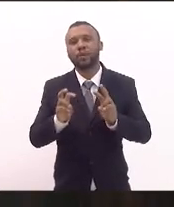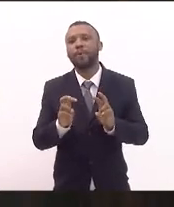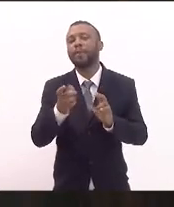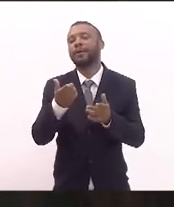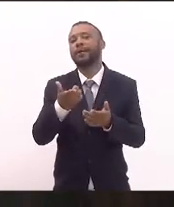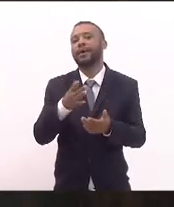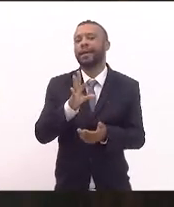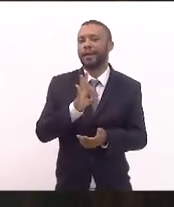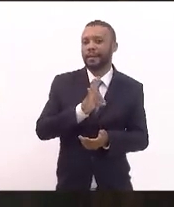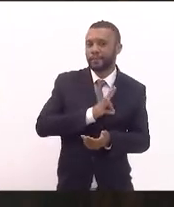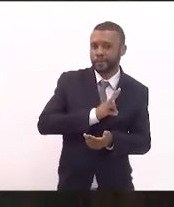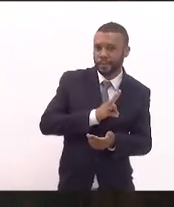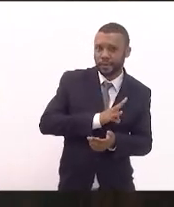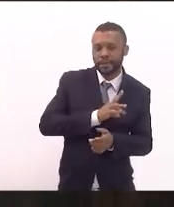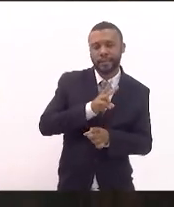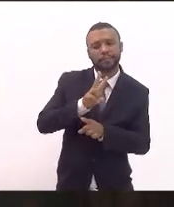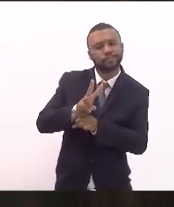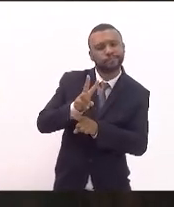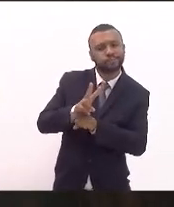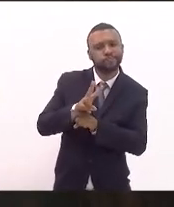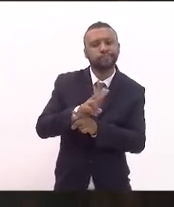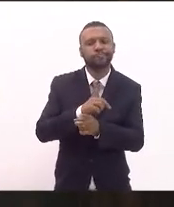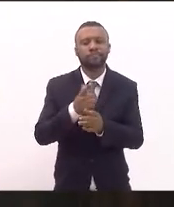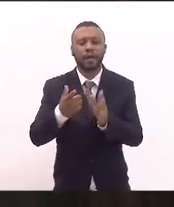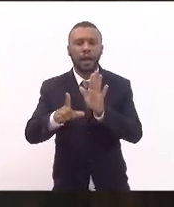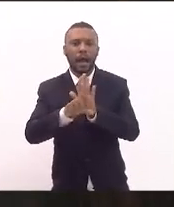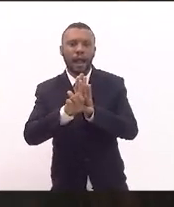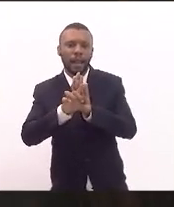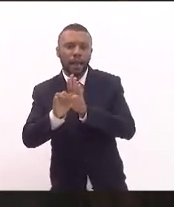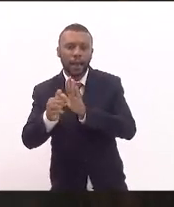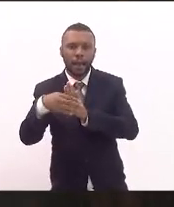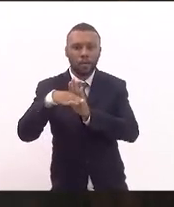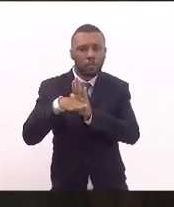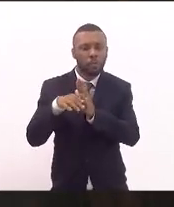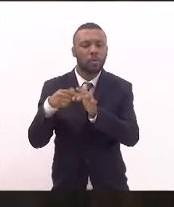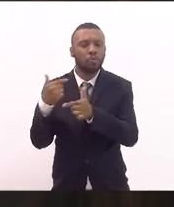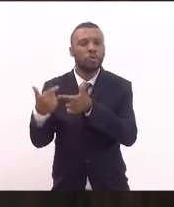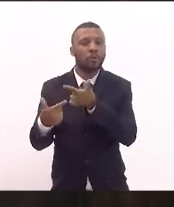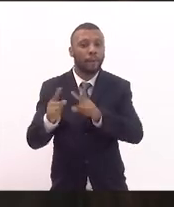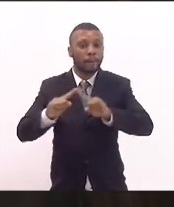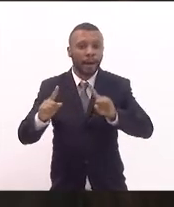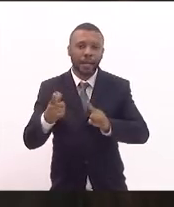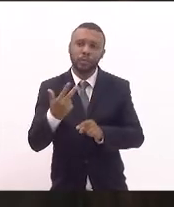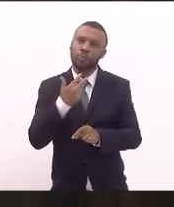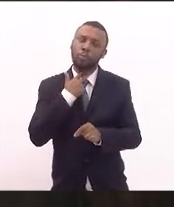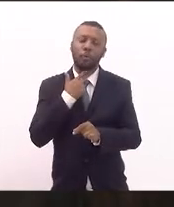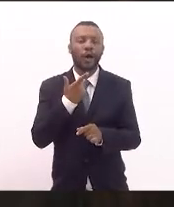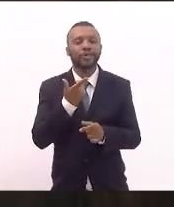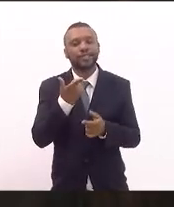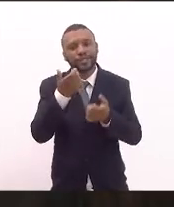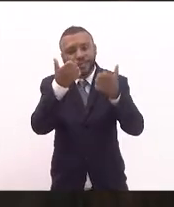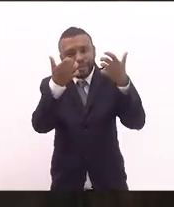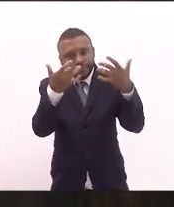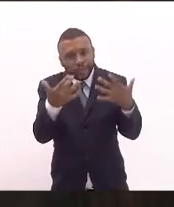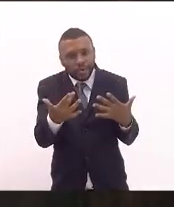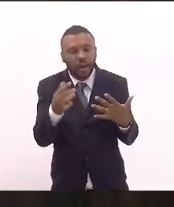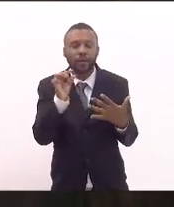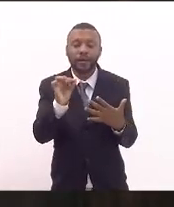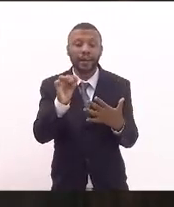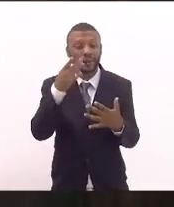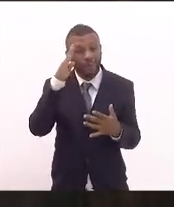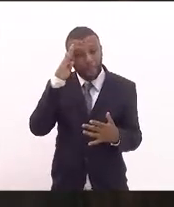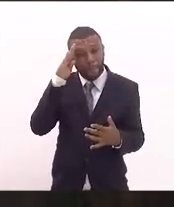equipamentos, legislação, atuação, mas a gente não pode deixar de ressaltar aqui que o grande diferencial está no